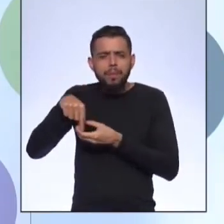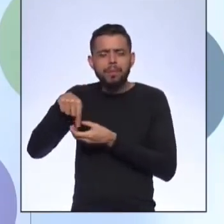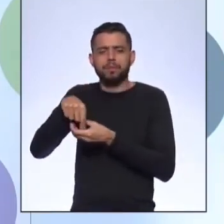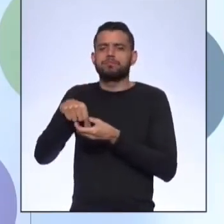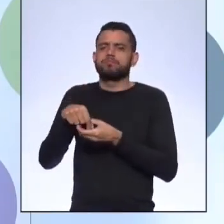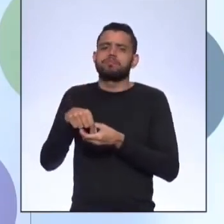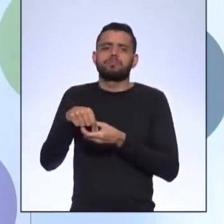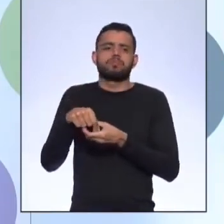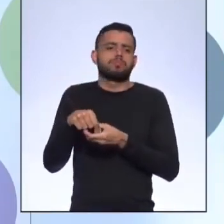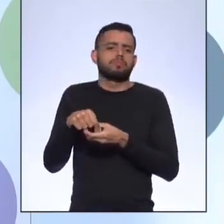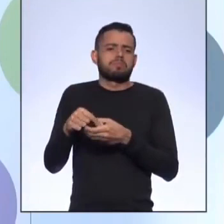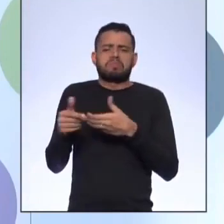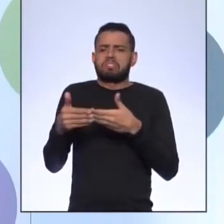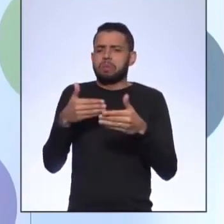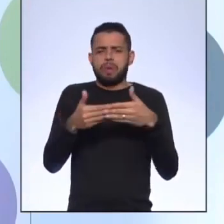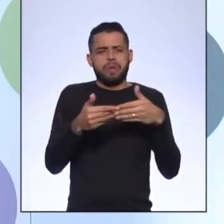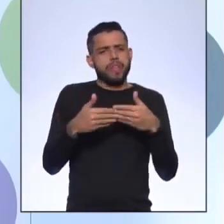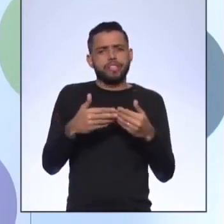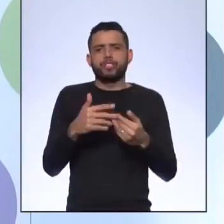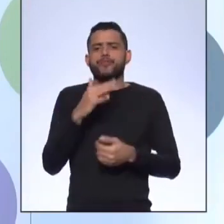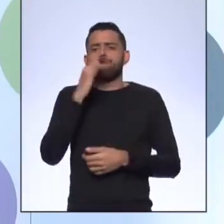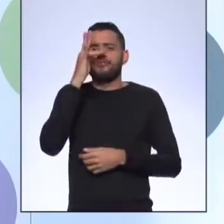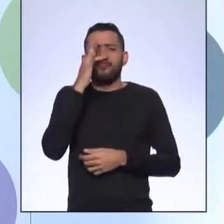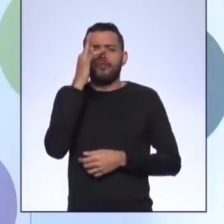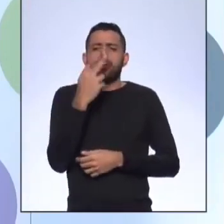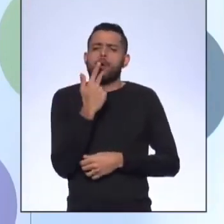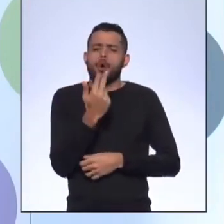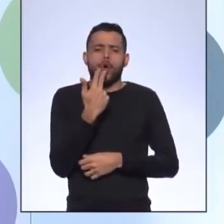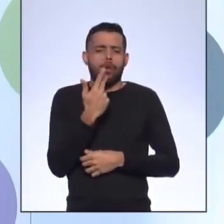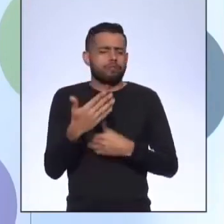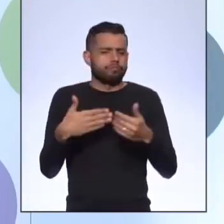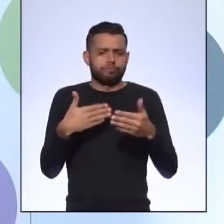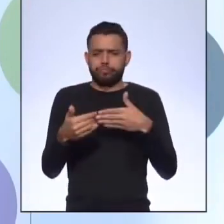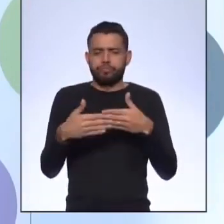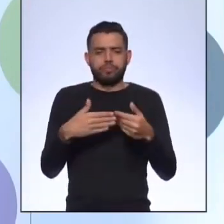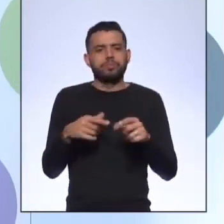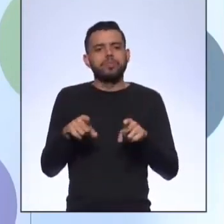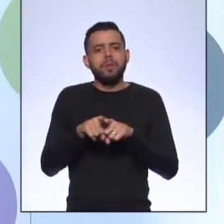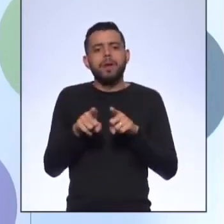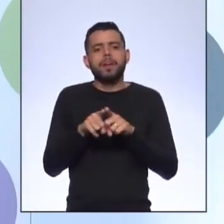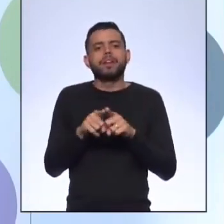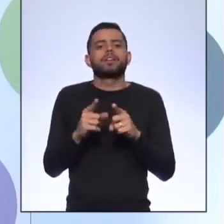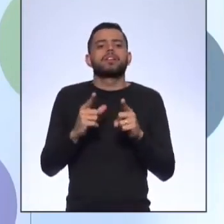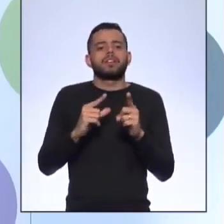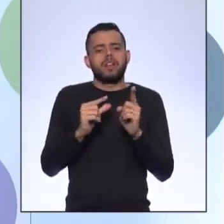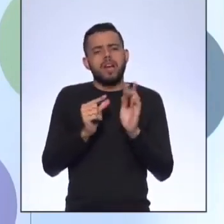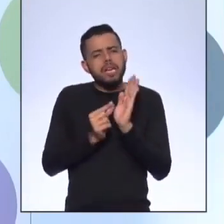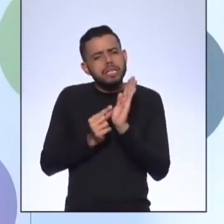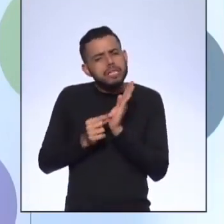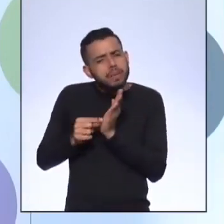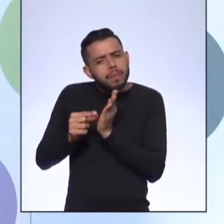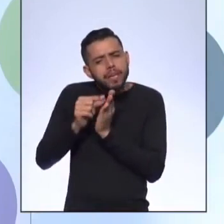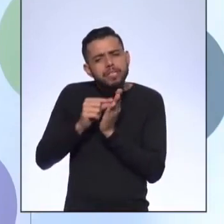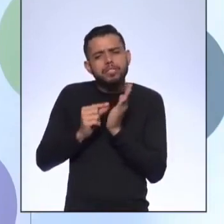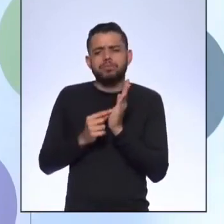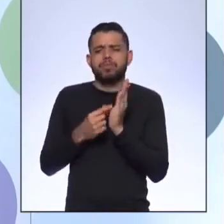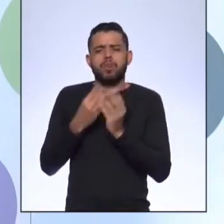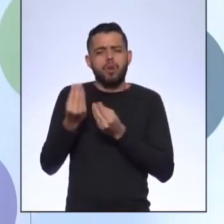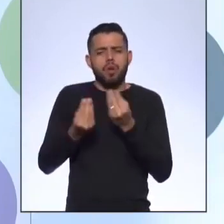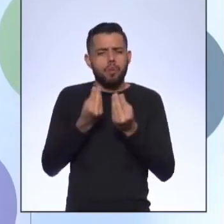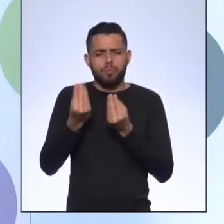independente da cor da flor. Ele é independente do formato dessa própria semente. Então,